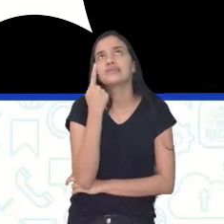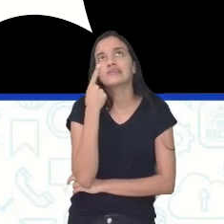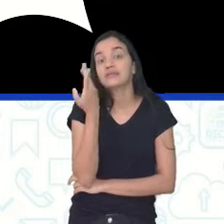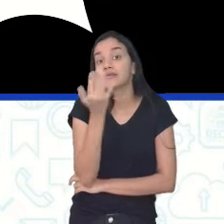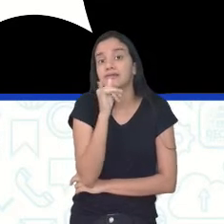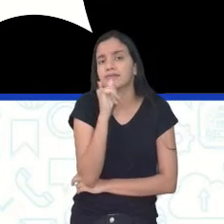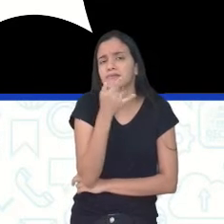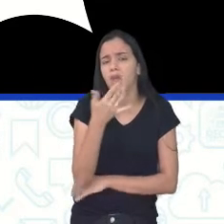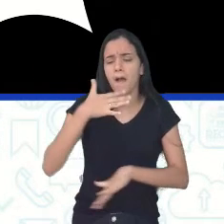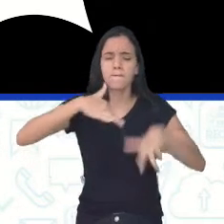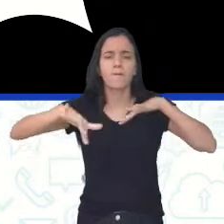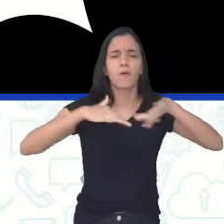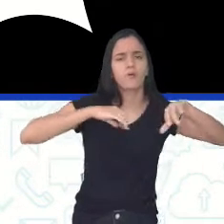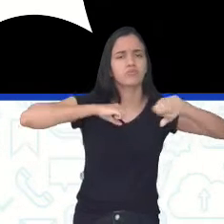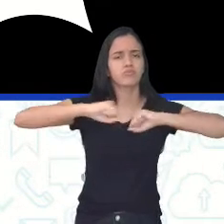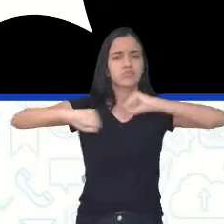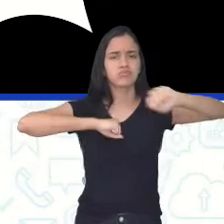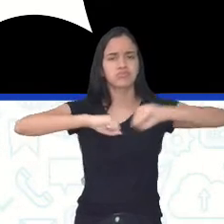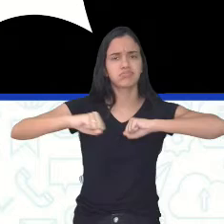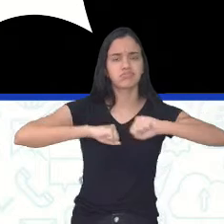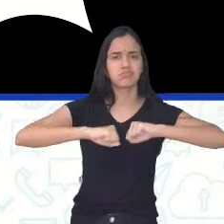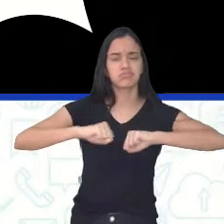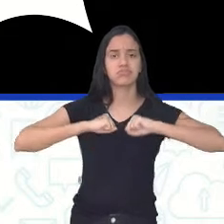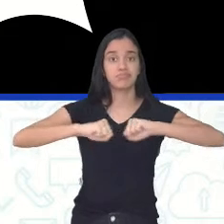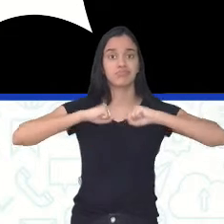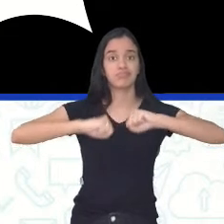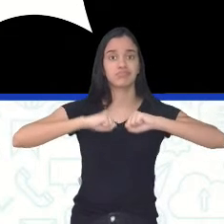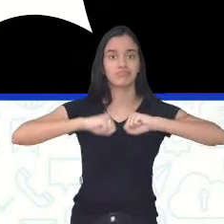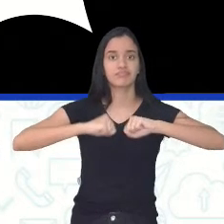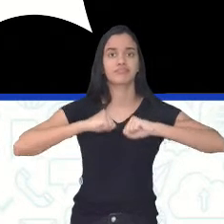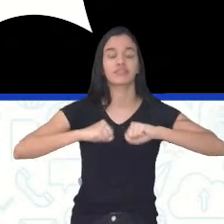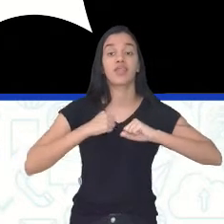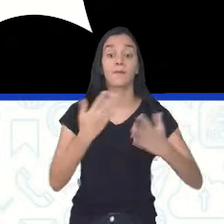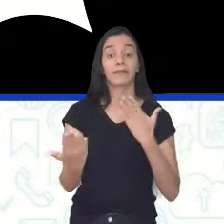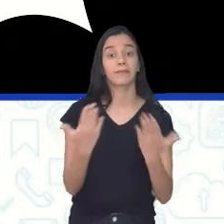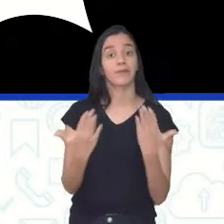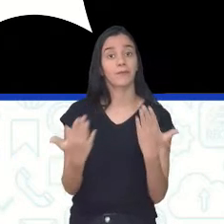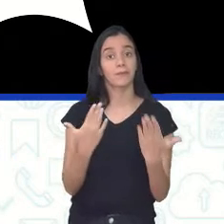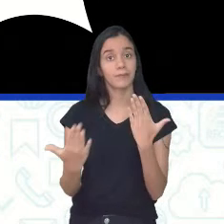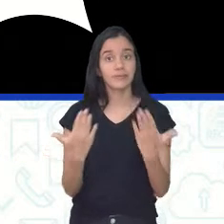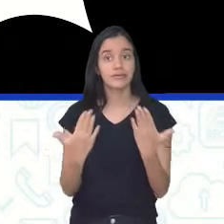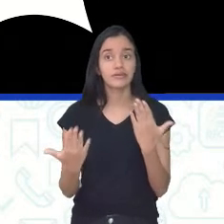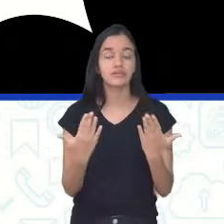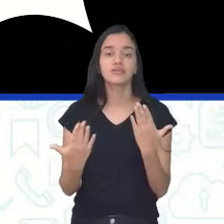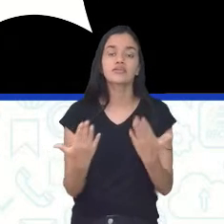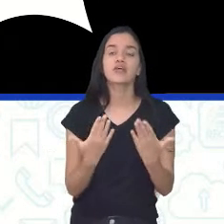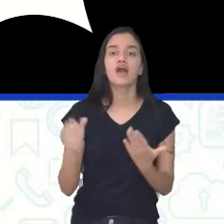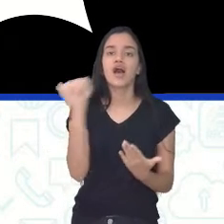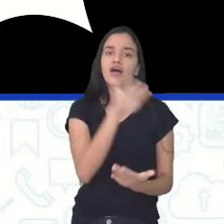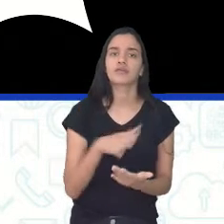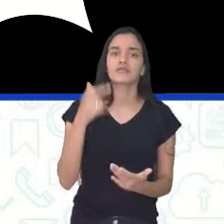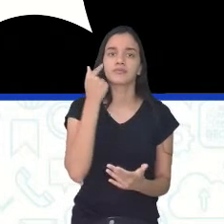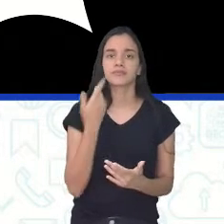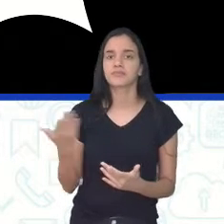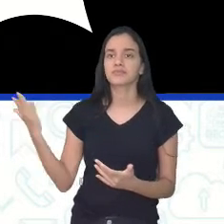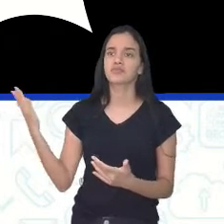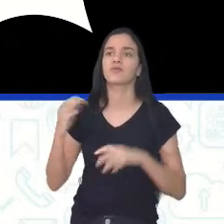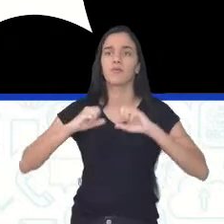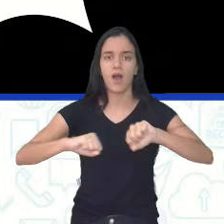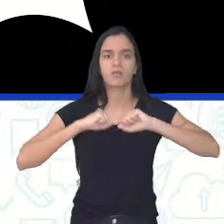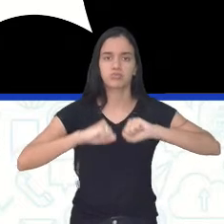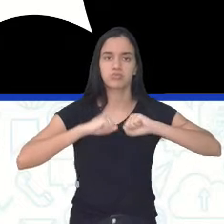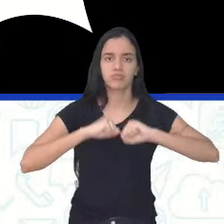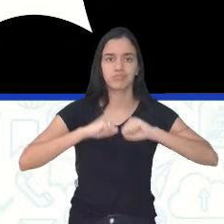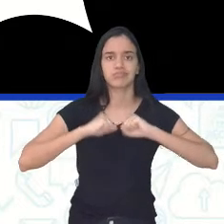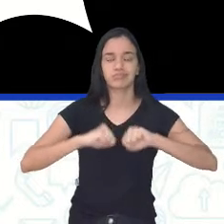movimento, a corrida, né, gente? Então, aí eu fiz a primeira comparação aí, trazendo essa imagem, né, de uma corrida. E